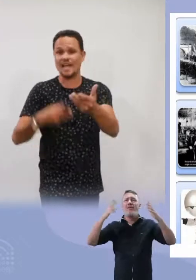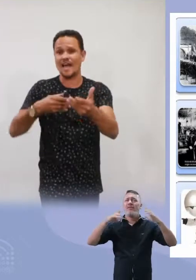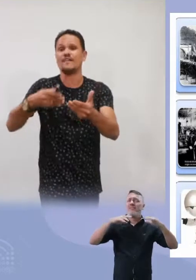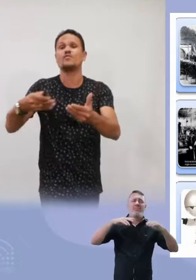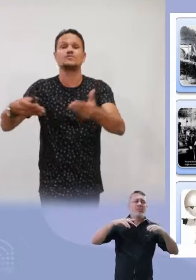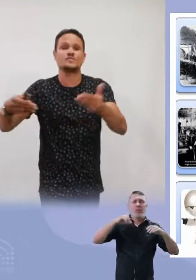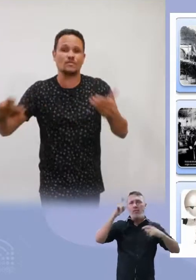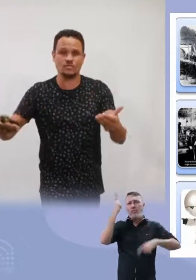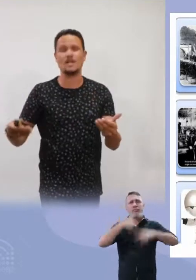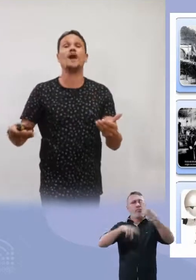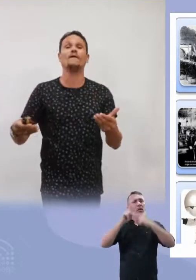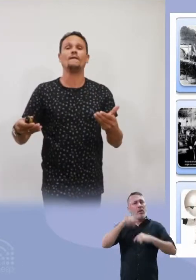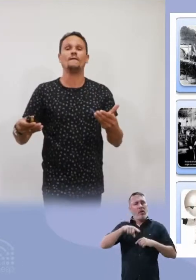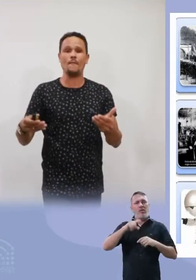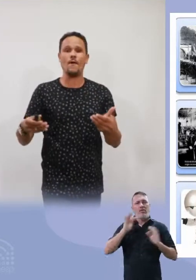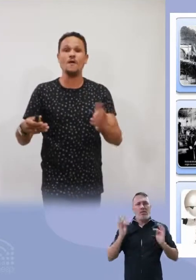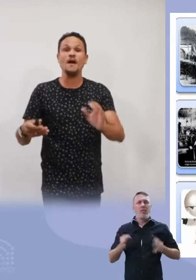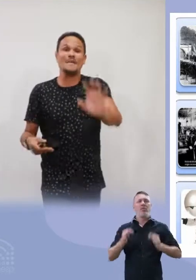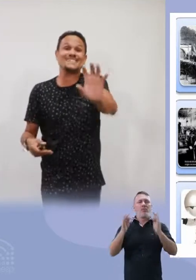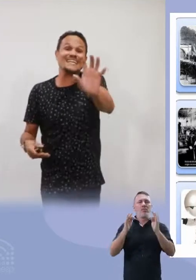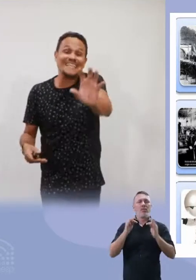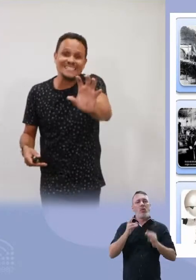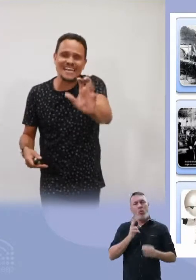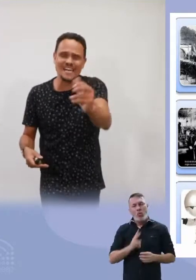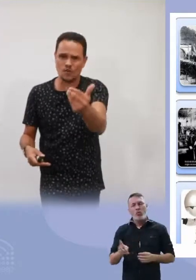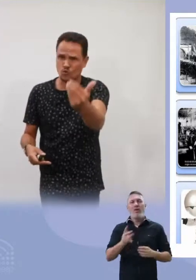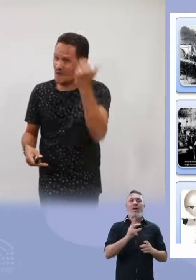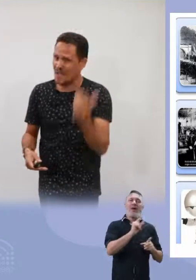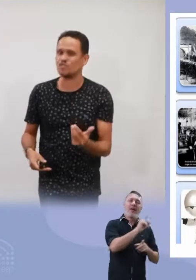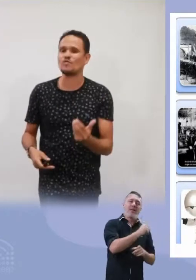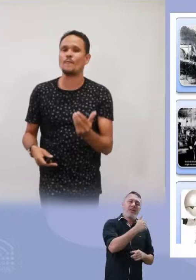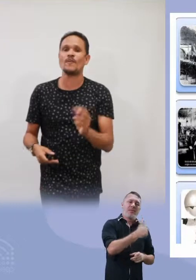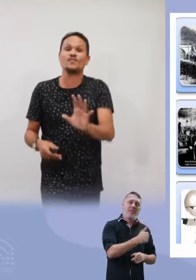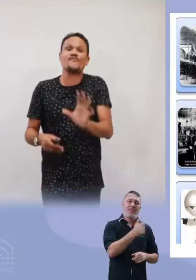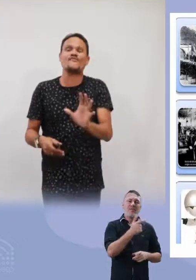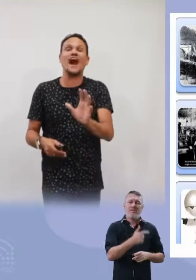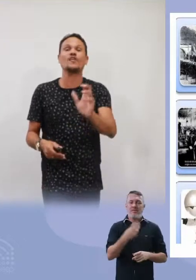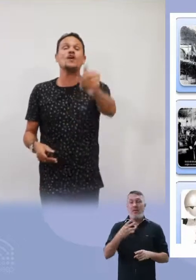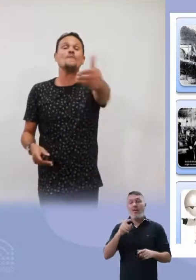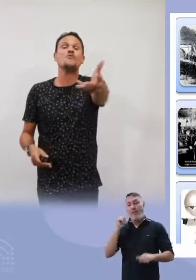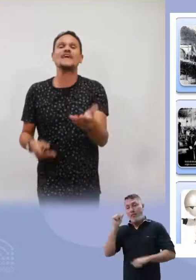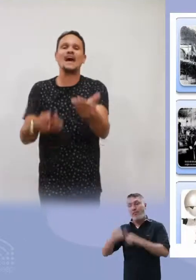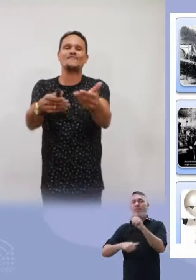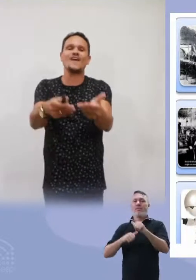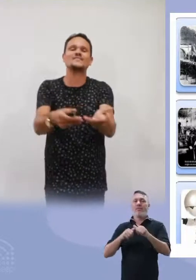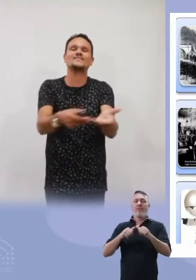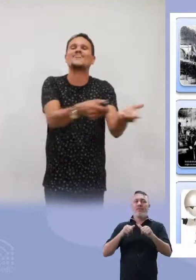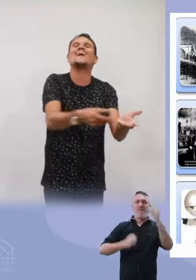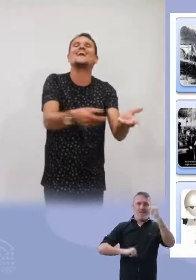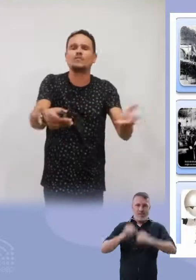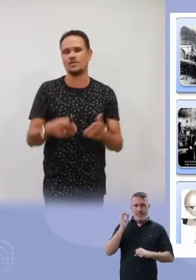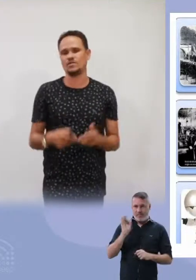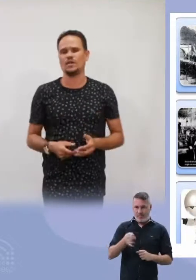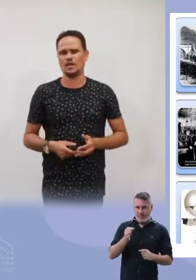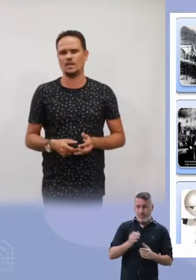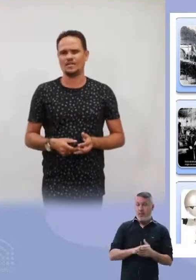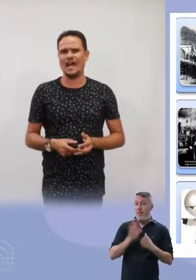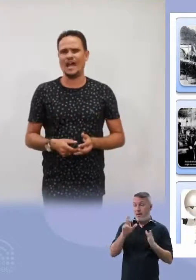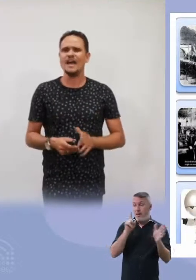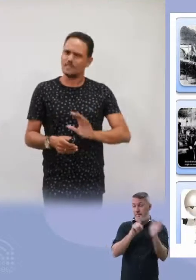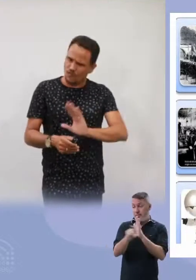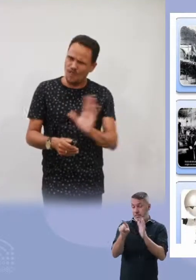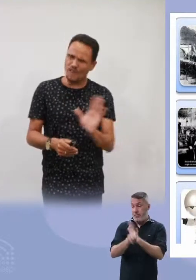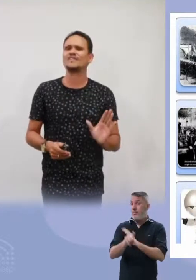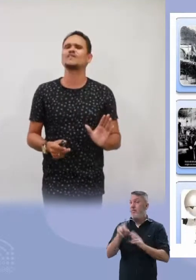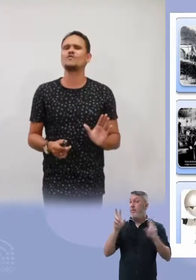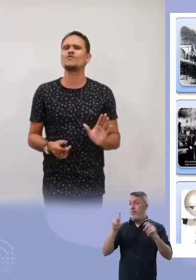continuidade da evolução industrial, tá bom? Mas a terceira que costuma cair na sua prova, eu nem falo, porque é a fase da tecnologia,